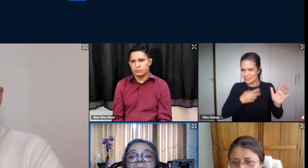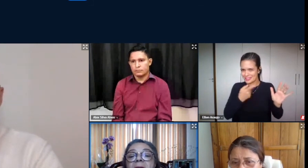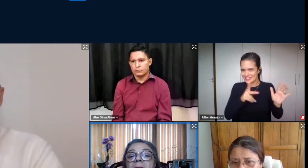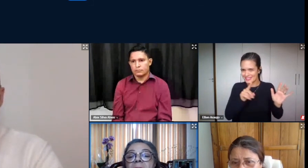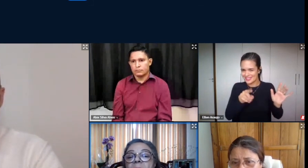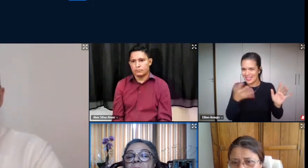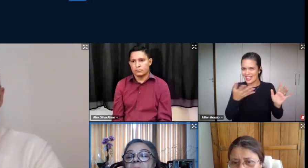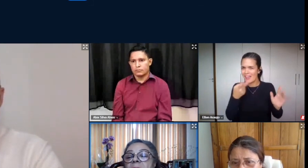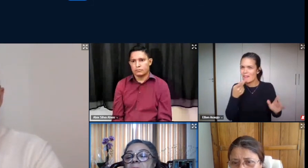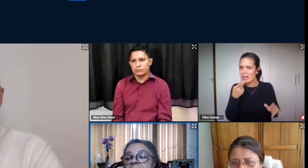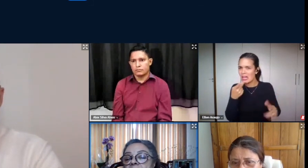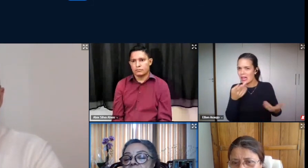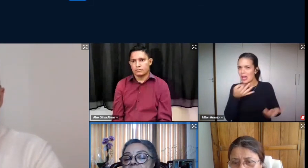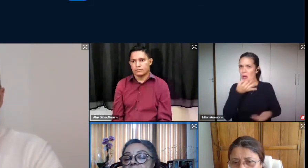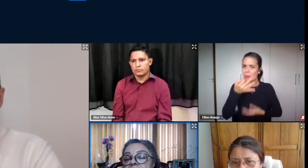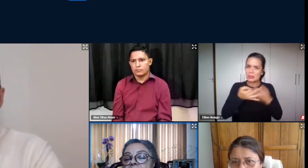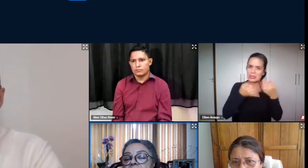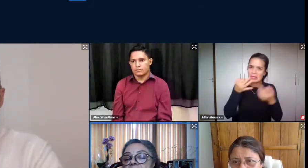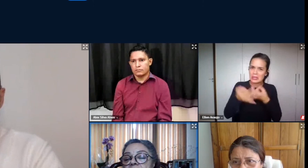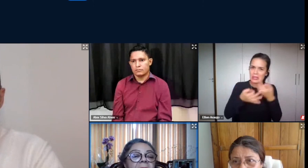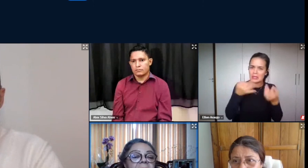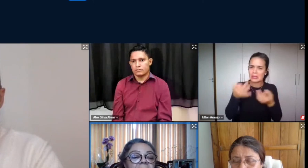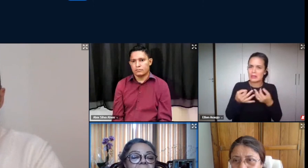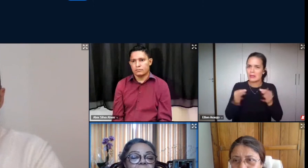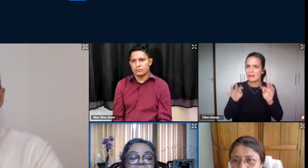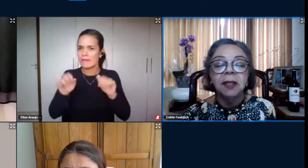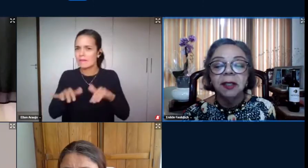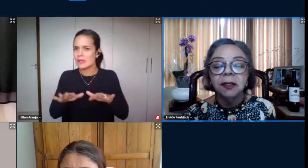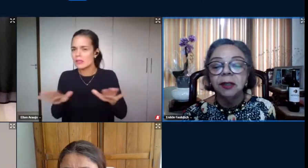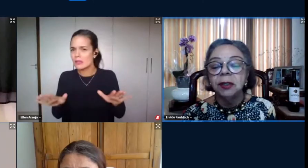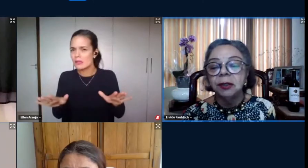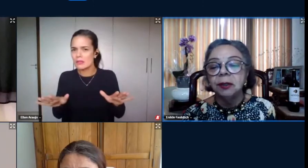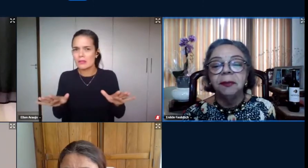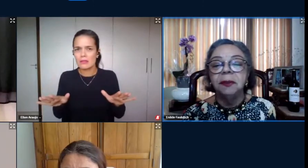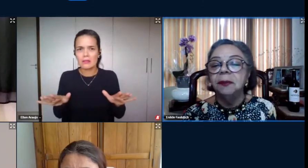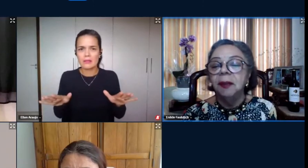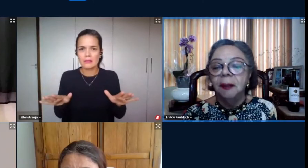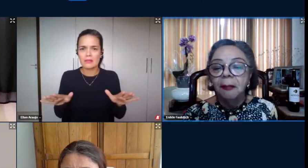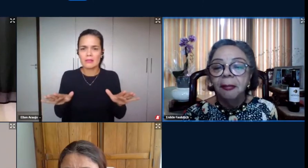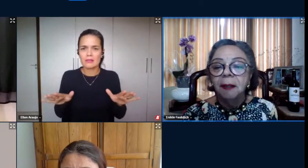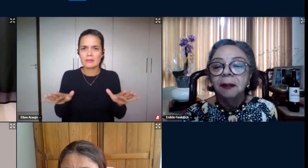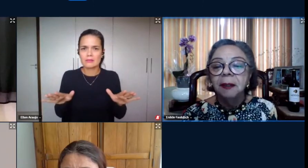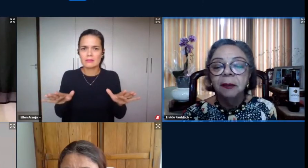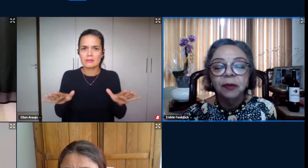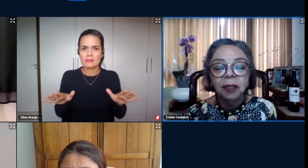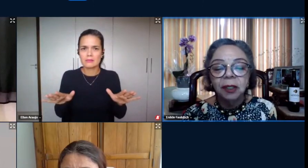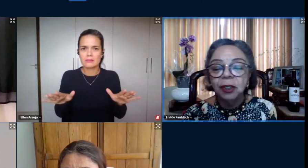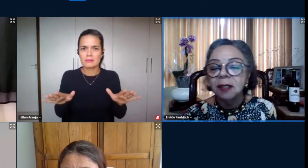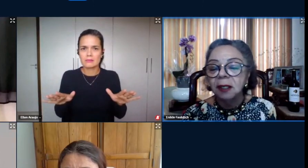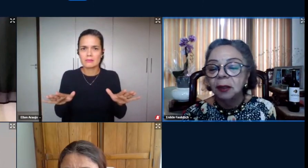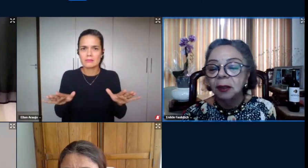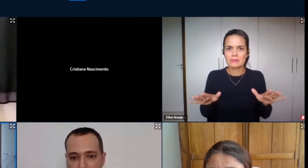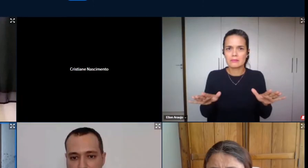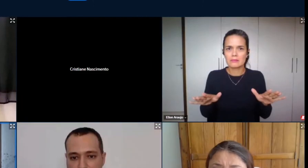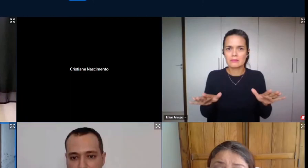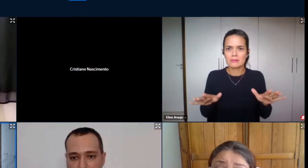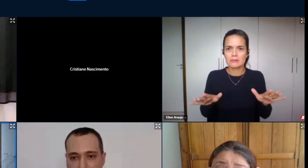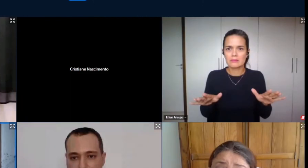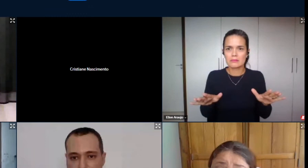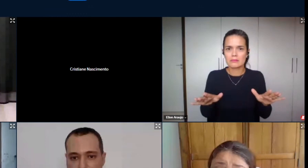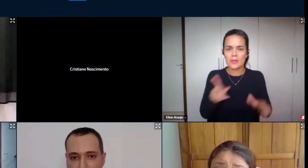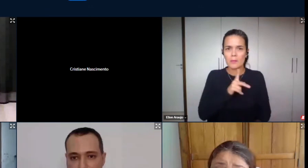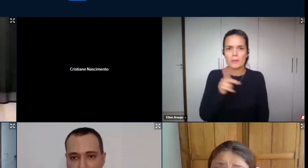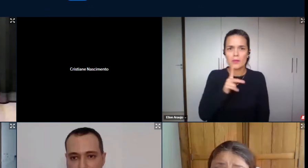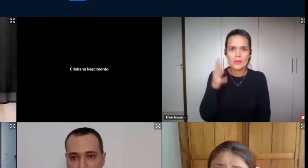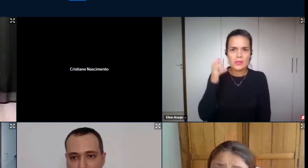dizer algo agora no final da defesa, antes que a gente... A professora Cristiane saiu?